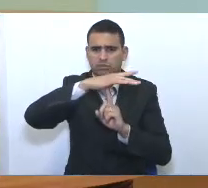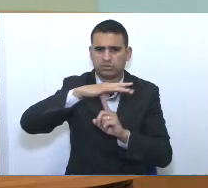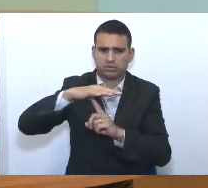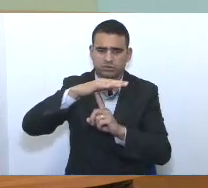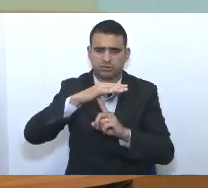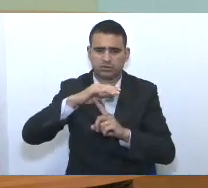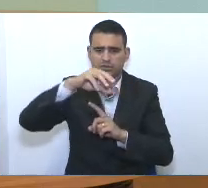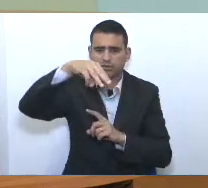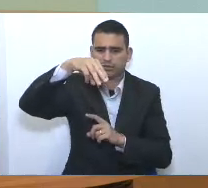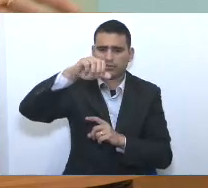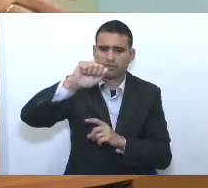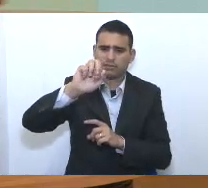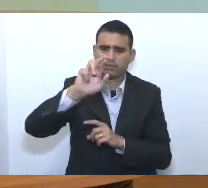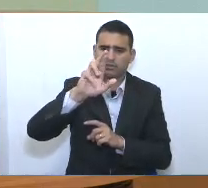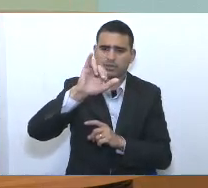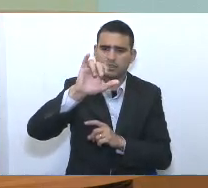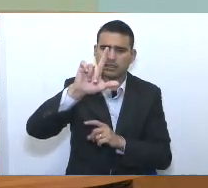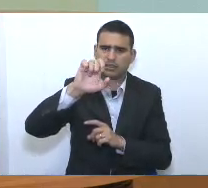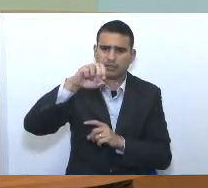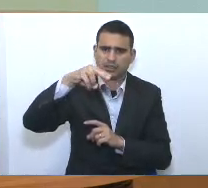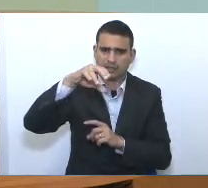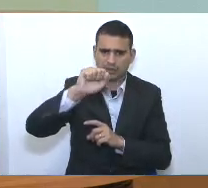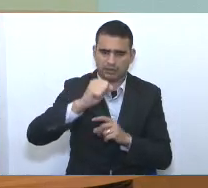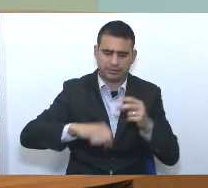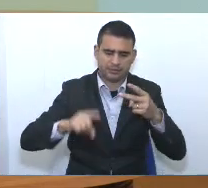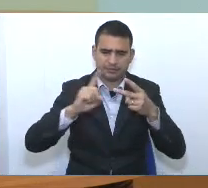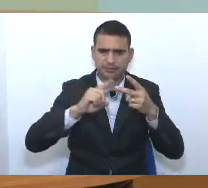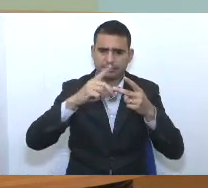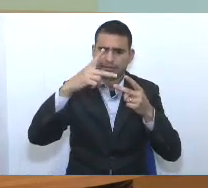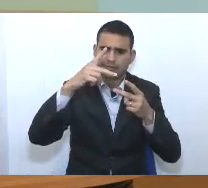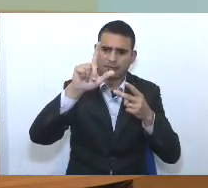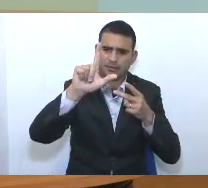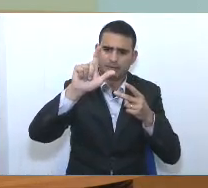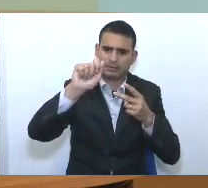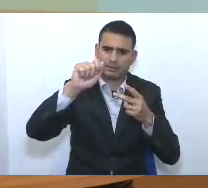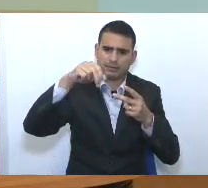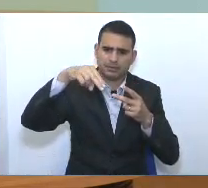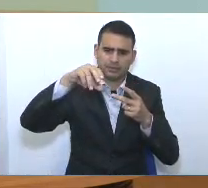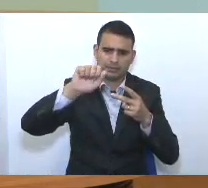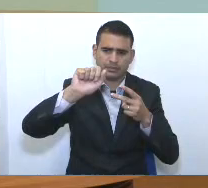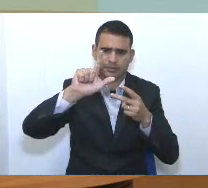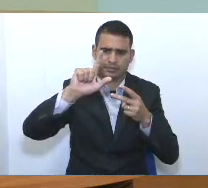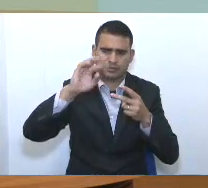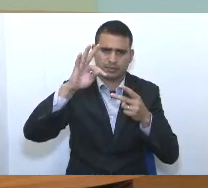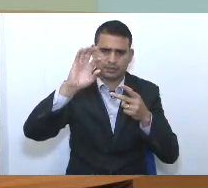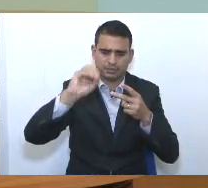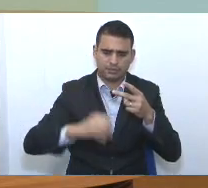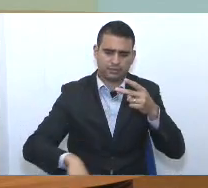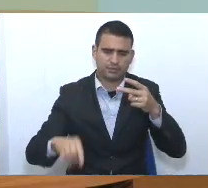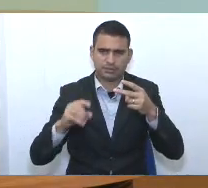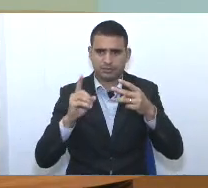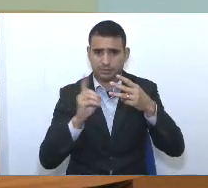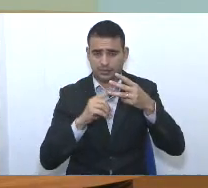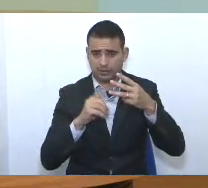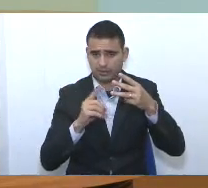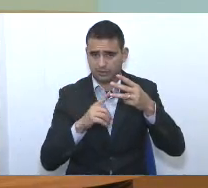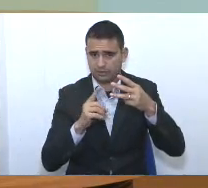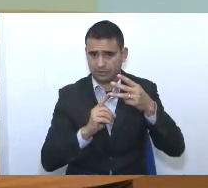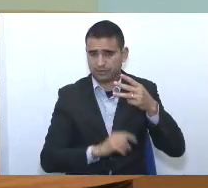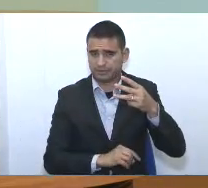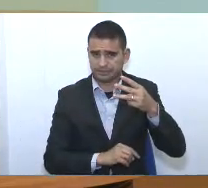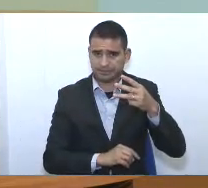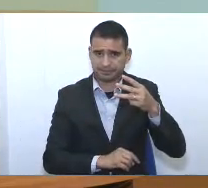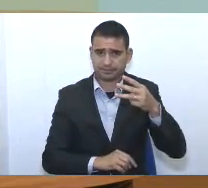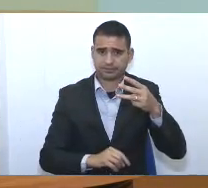do aeroporto, Jardim Planalto, e aquela situação também, que eu até pedi informações esses dias, do